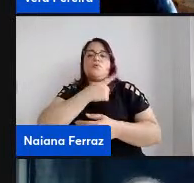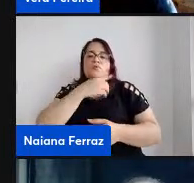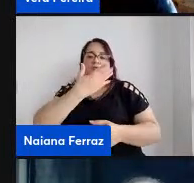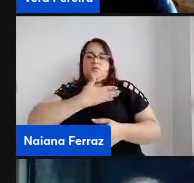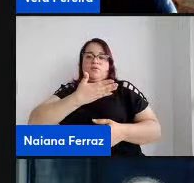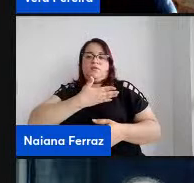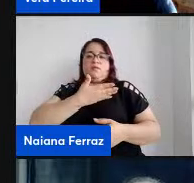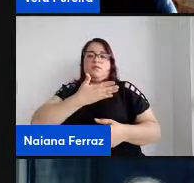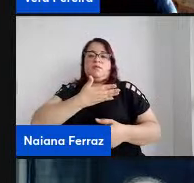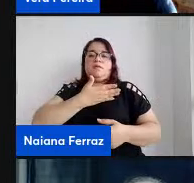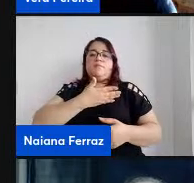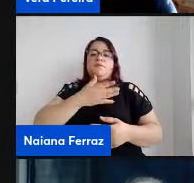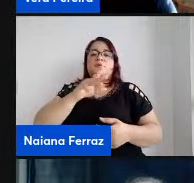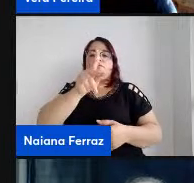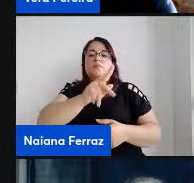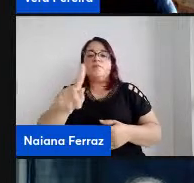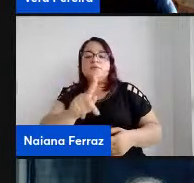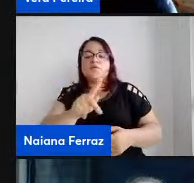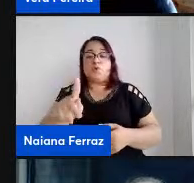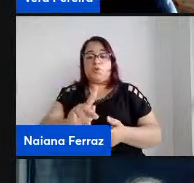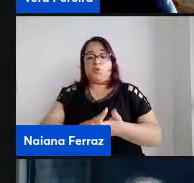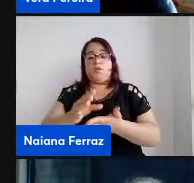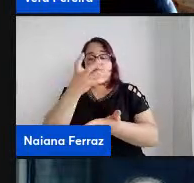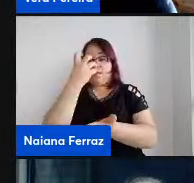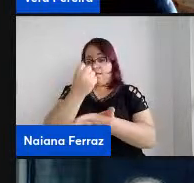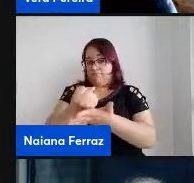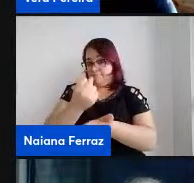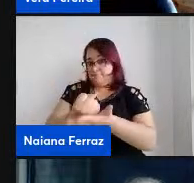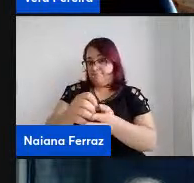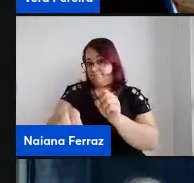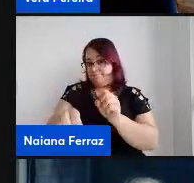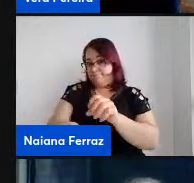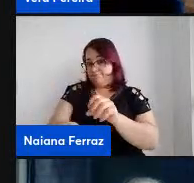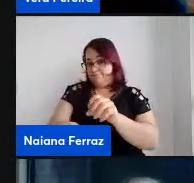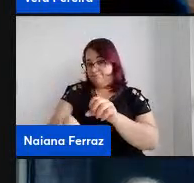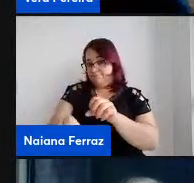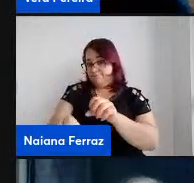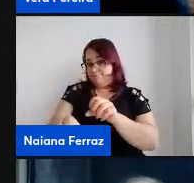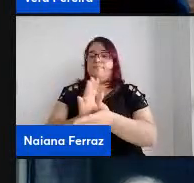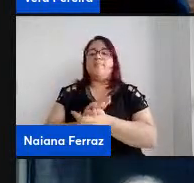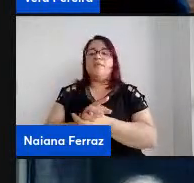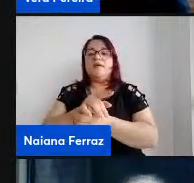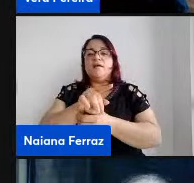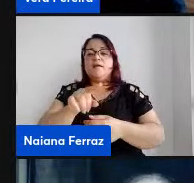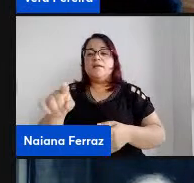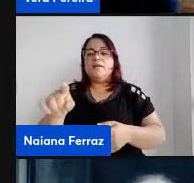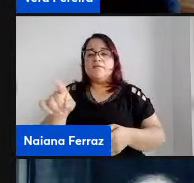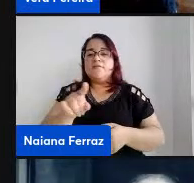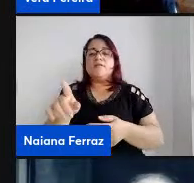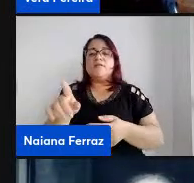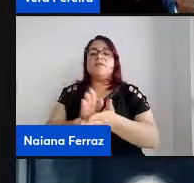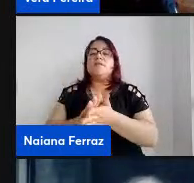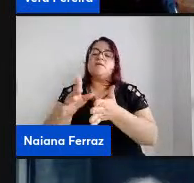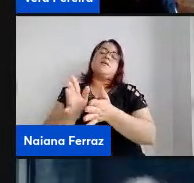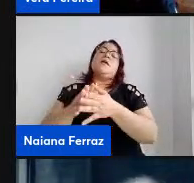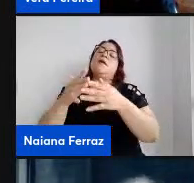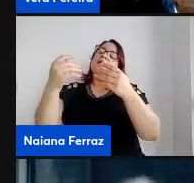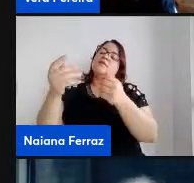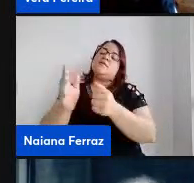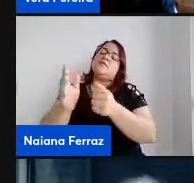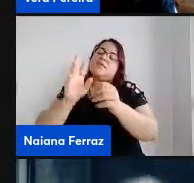professores, alfabetizadores, gente, sem vocês, a nossa pesquisa não iria para lugar